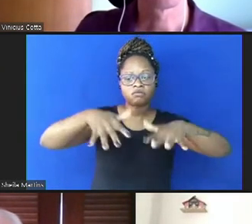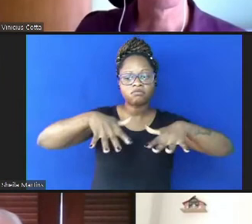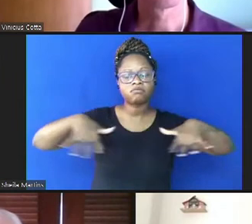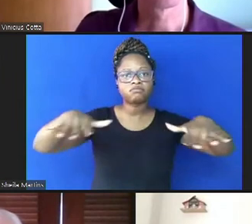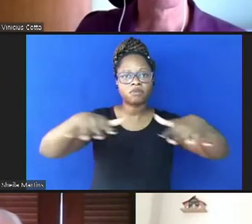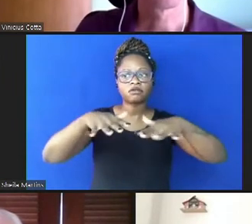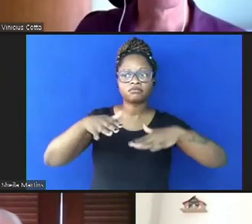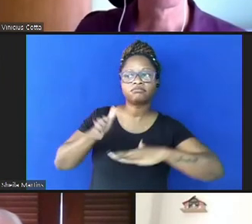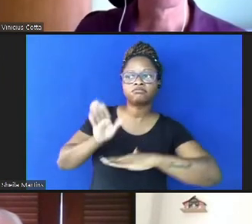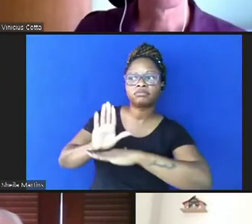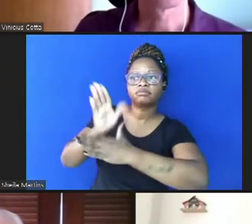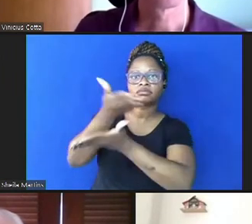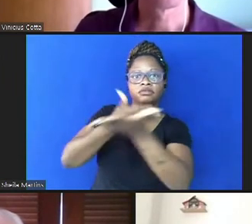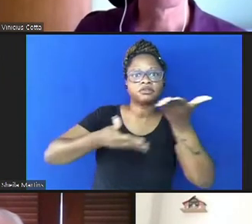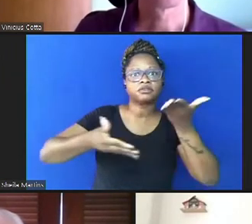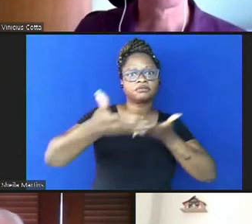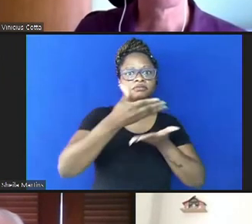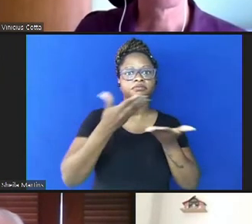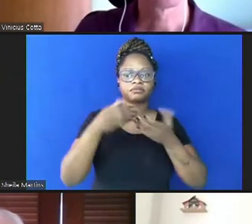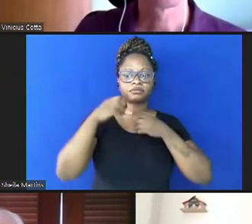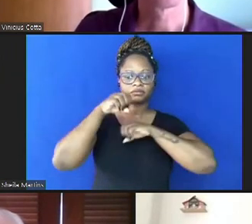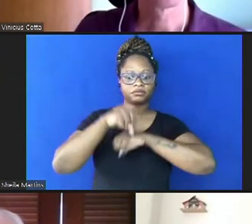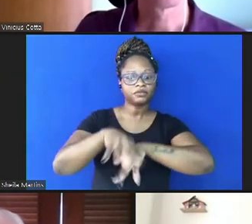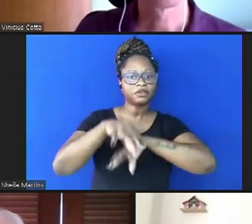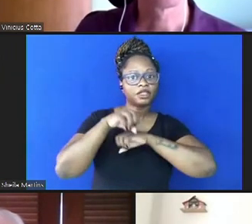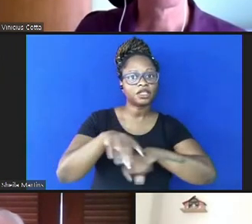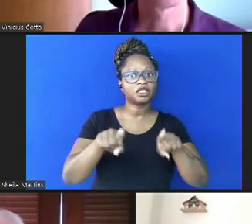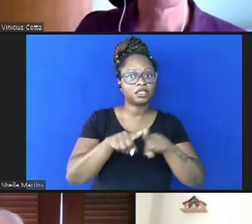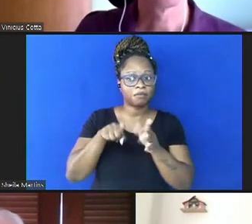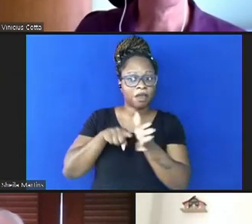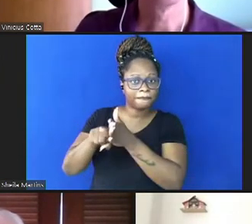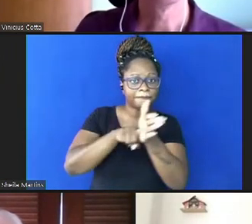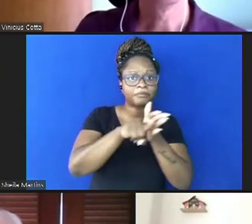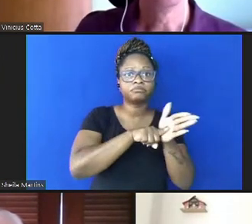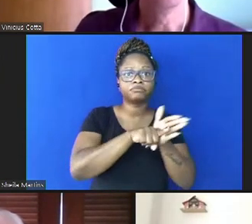cooperação em educação e em pesquisa, né,